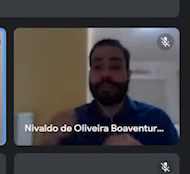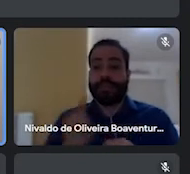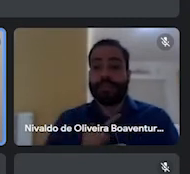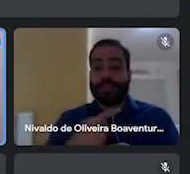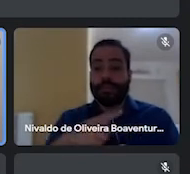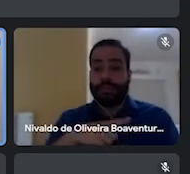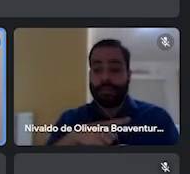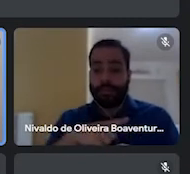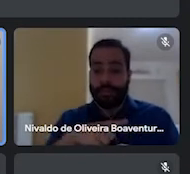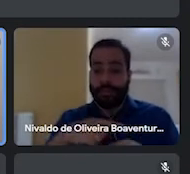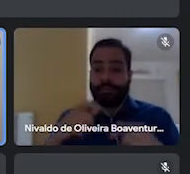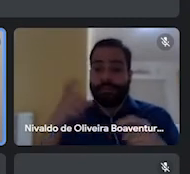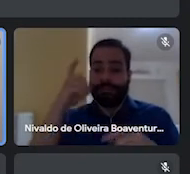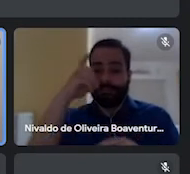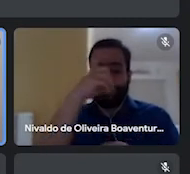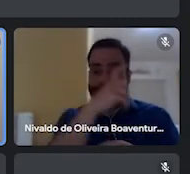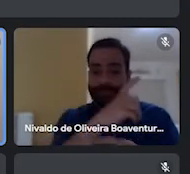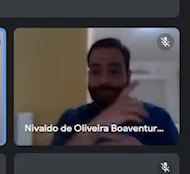uma resistência.